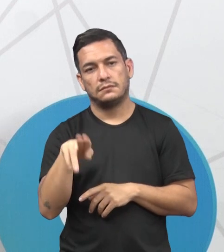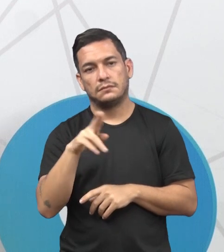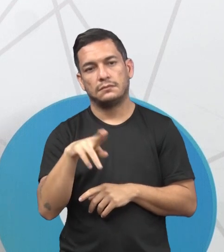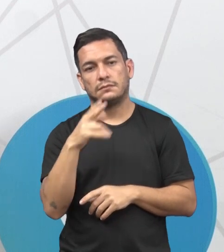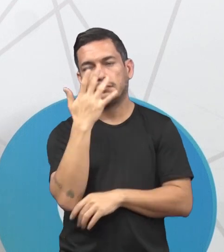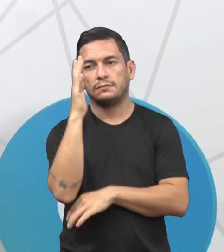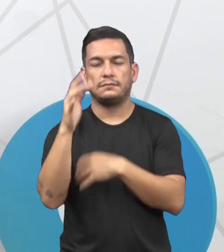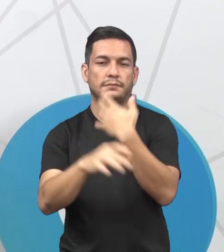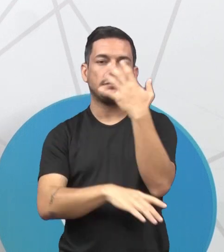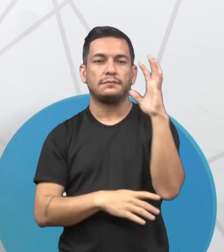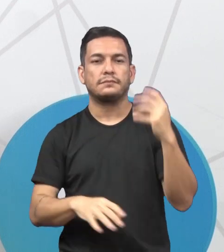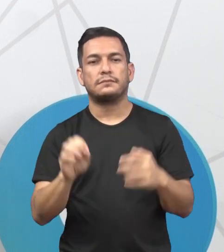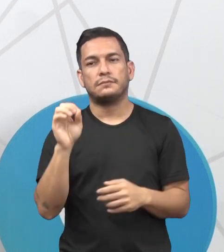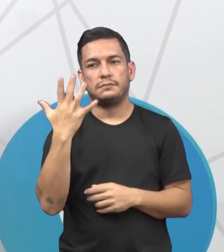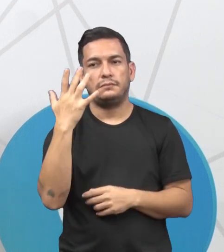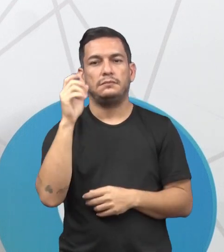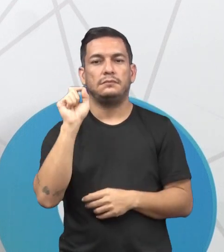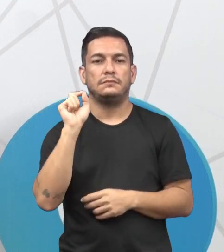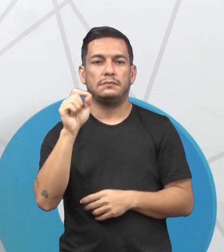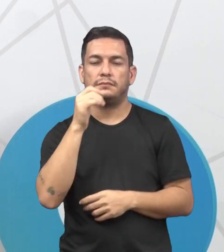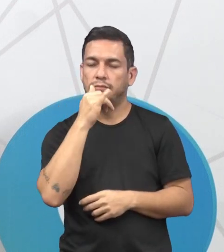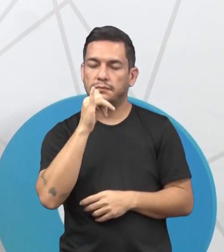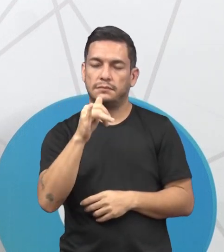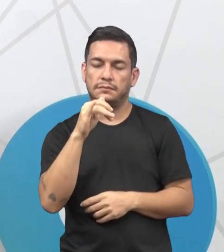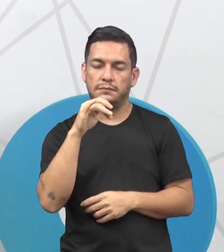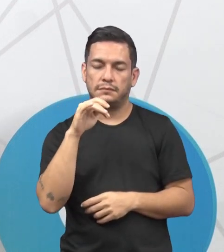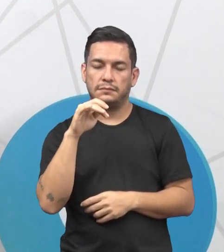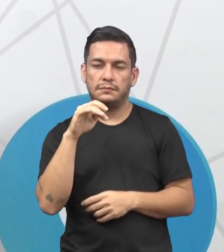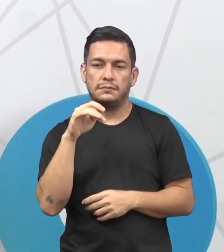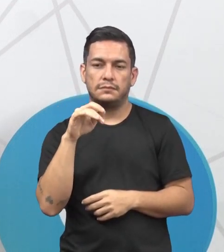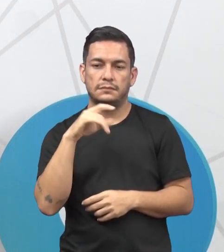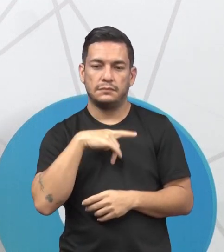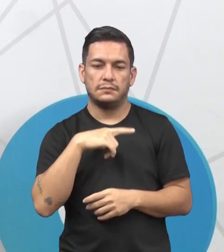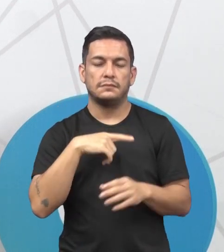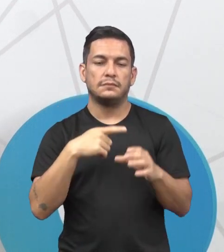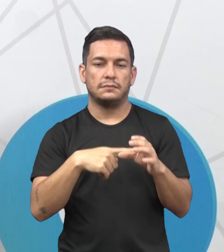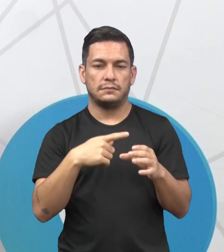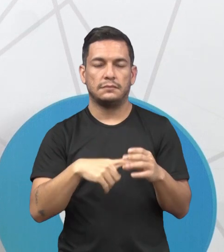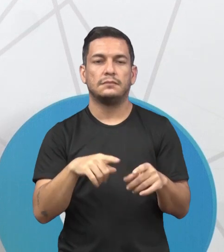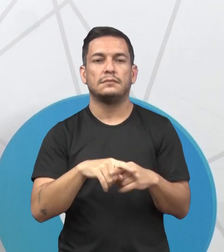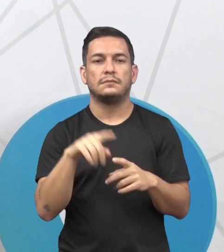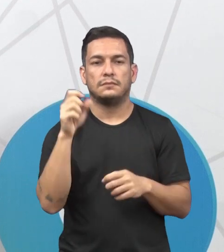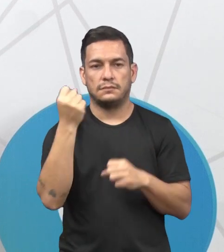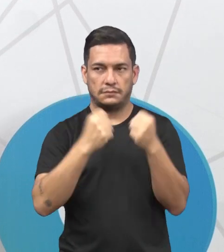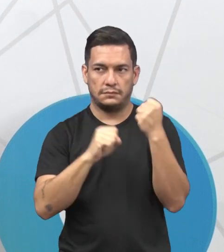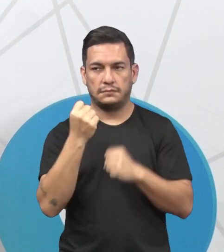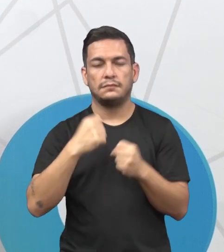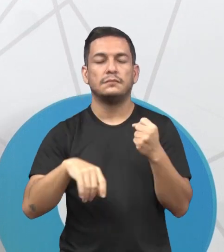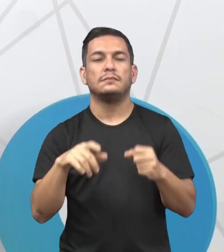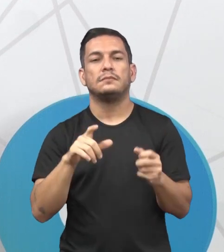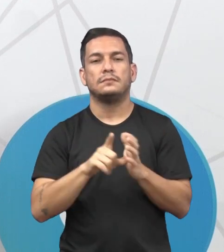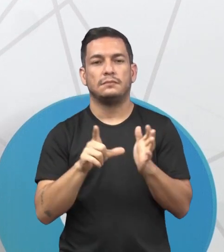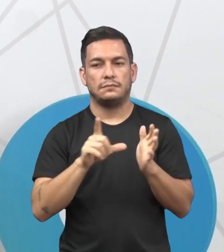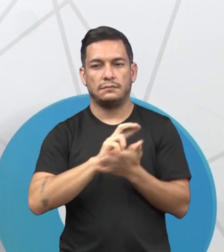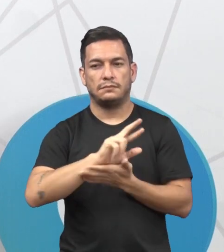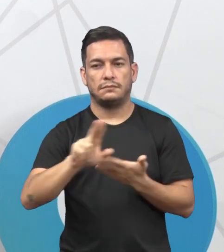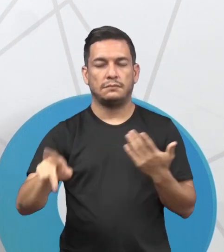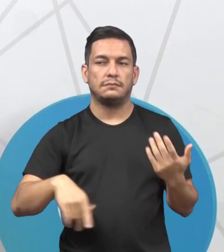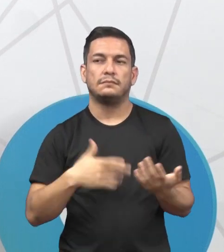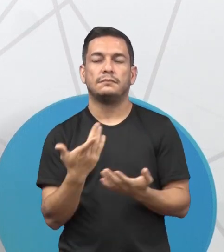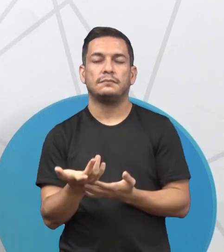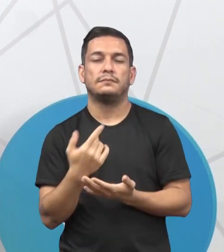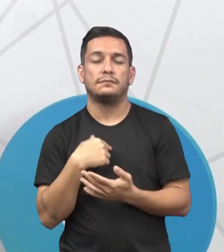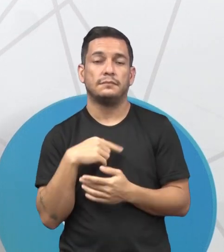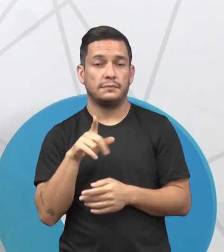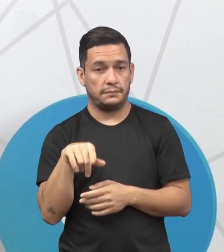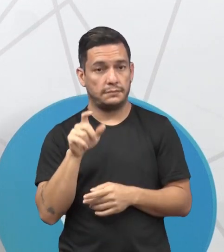própria natureza para gerar essa energia elétrica e assim abastecer as cidades, as fábricas, o comércio, até chegar a todos nós.